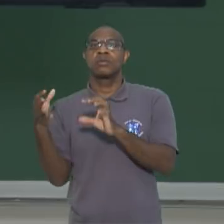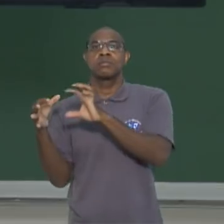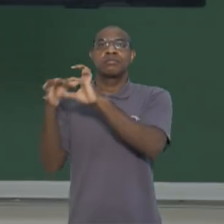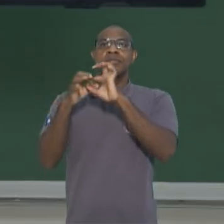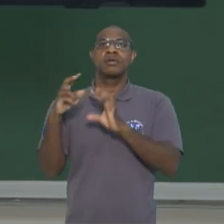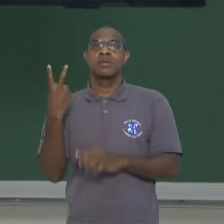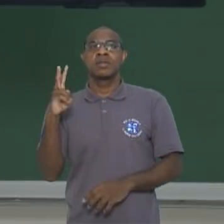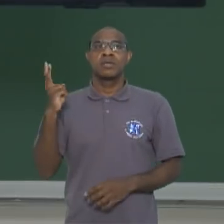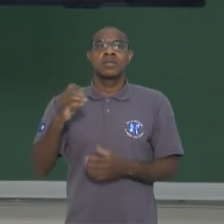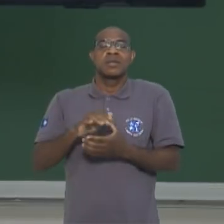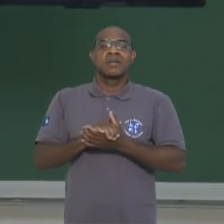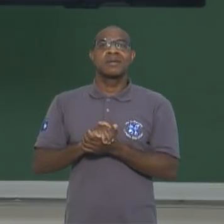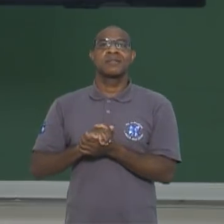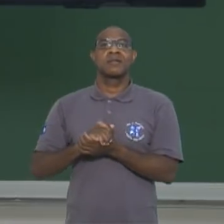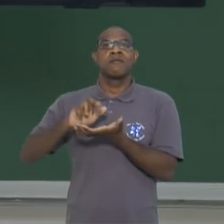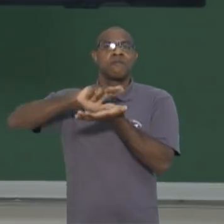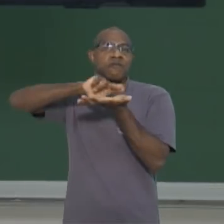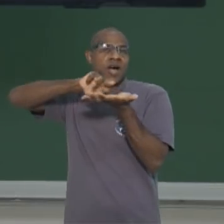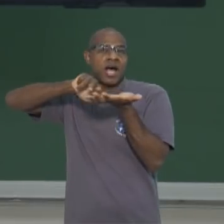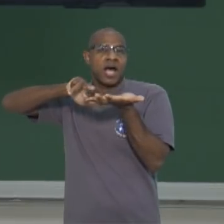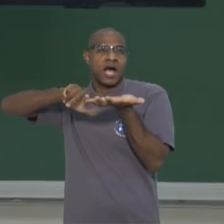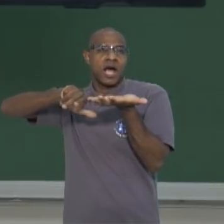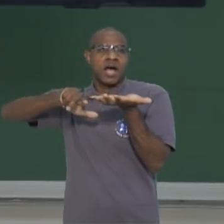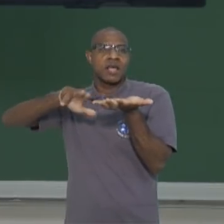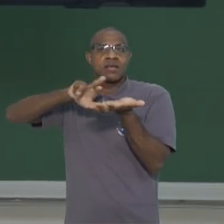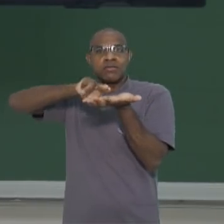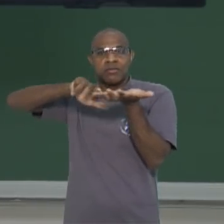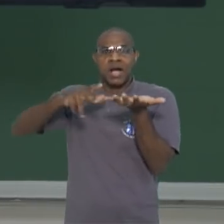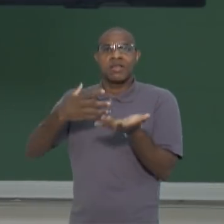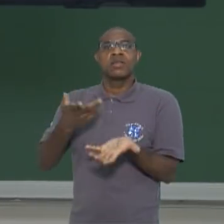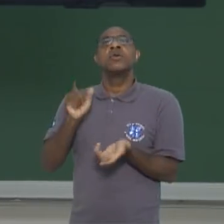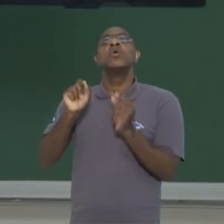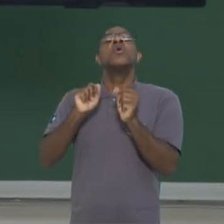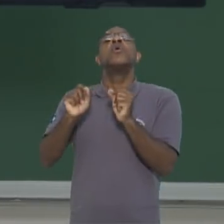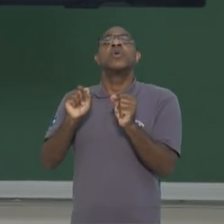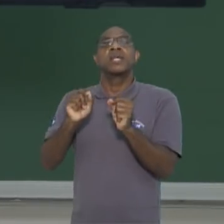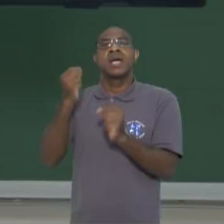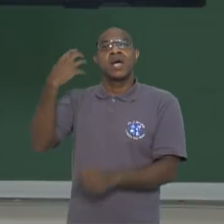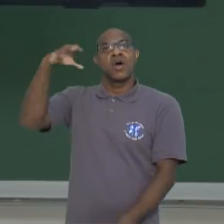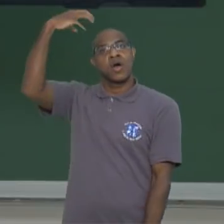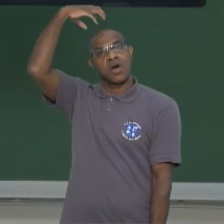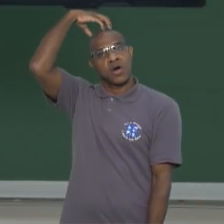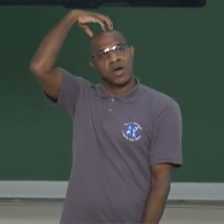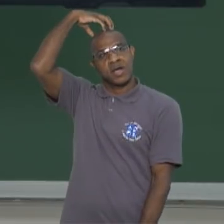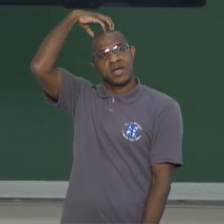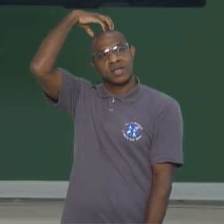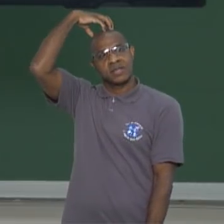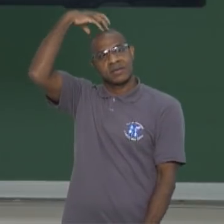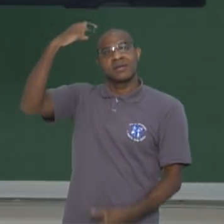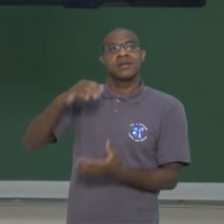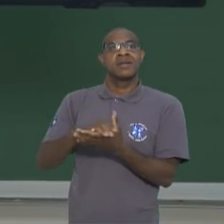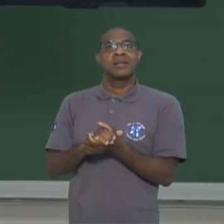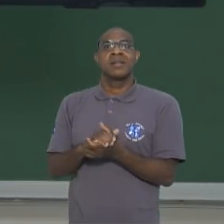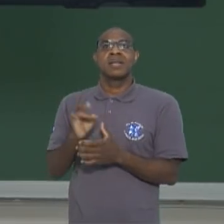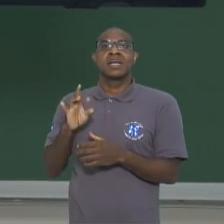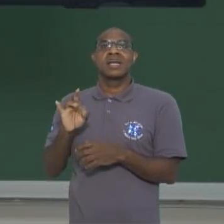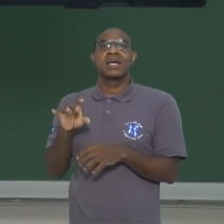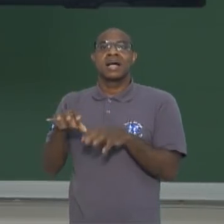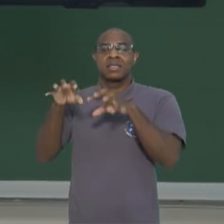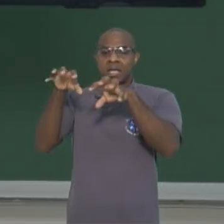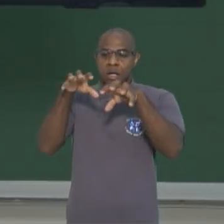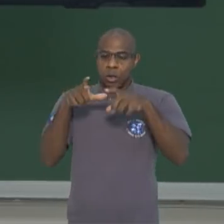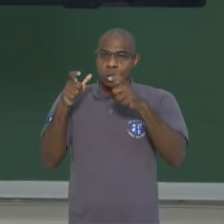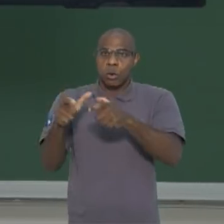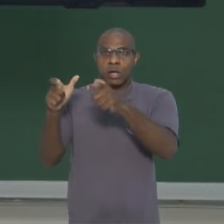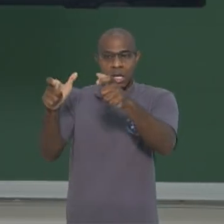ramificações, ostrogodos, visigodos. Aqui os burgúndios, aqui o reino franco, né? Aqui a gente tem os saxões,